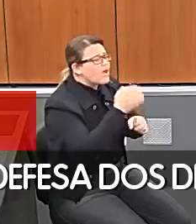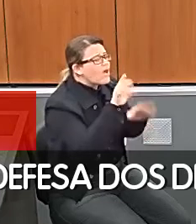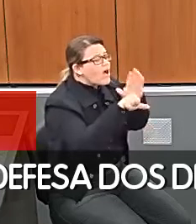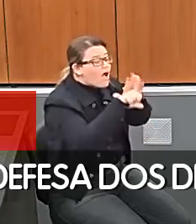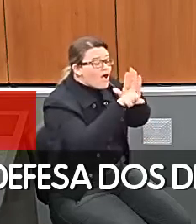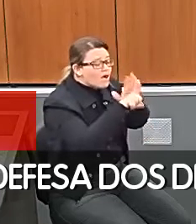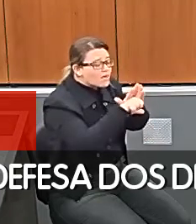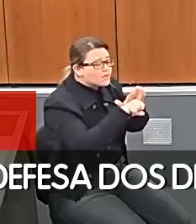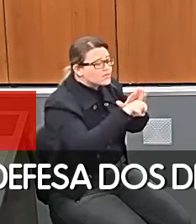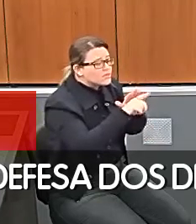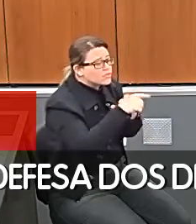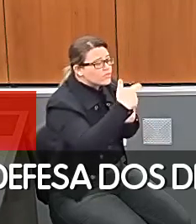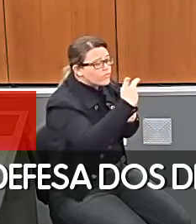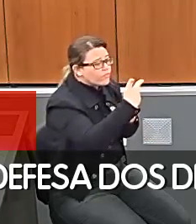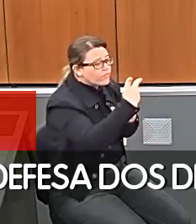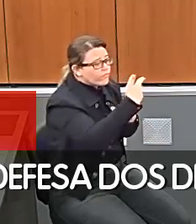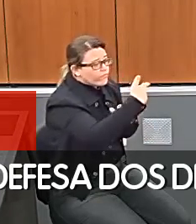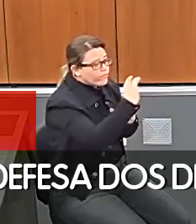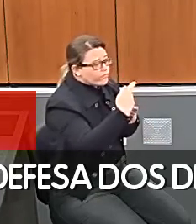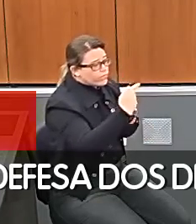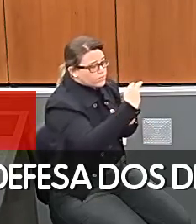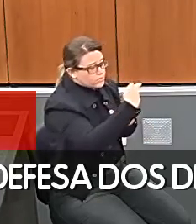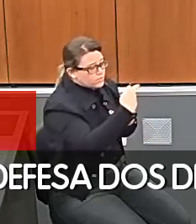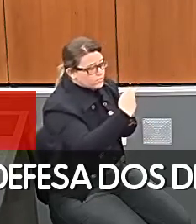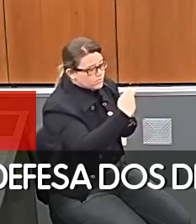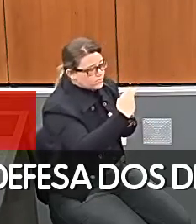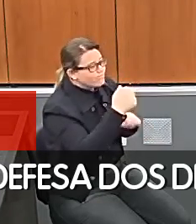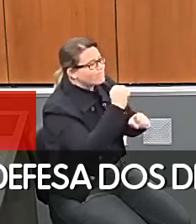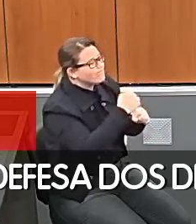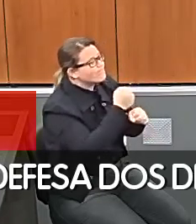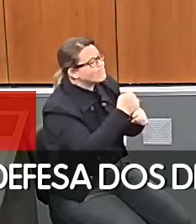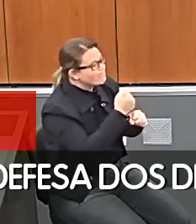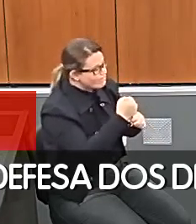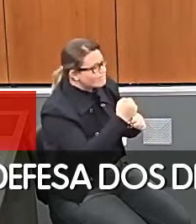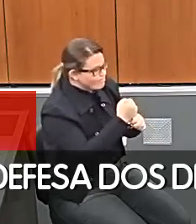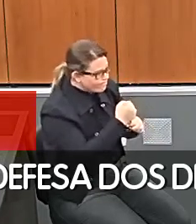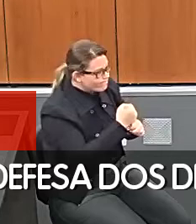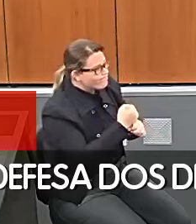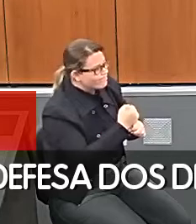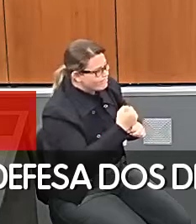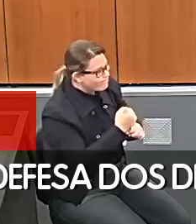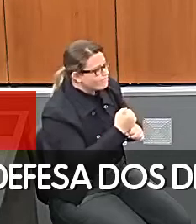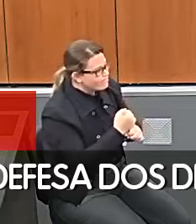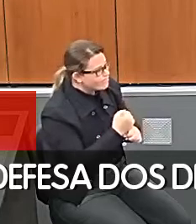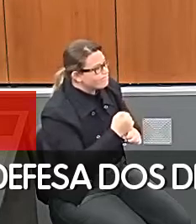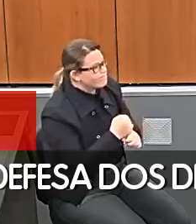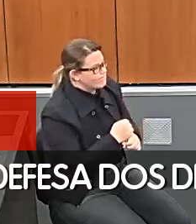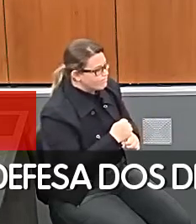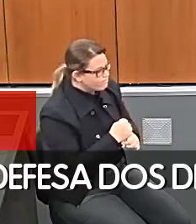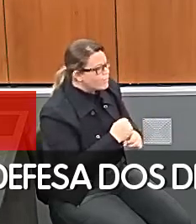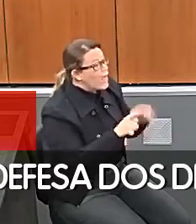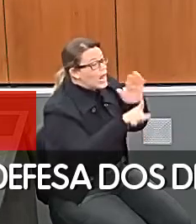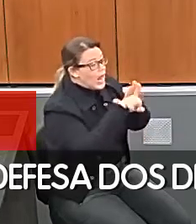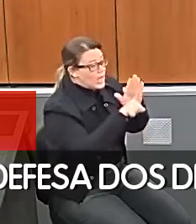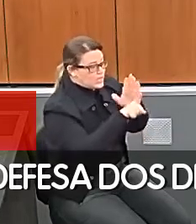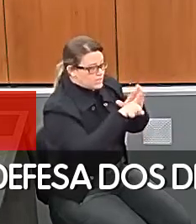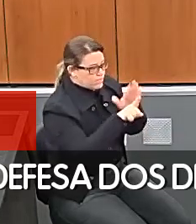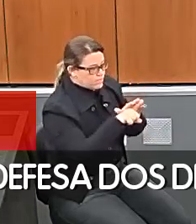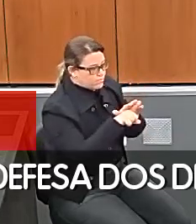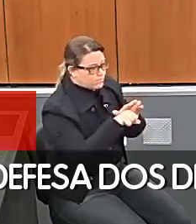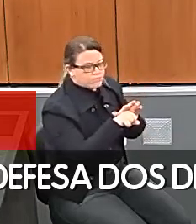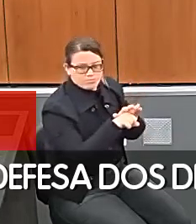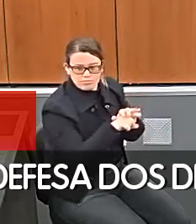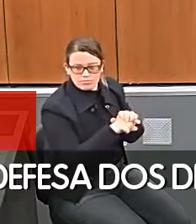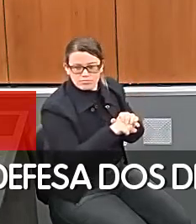a lei. E não está sendo cumprida. Eu pergunto agora as mães que estão do meu lado direito. A senhora já